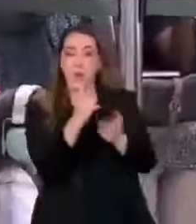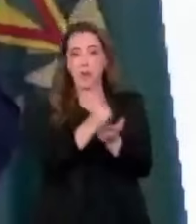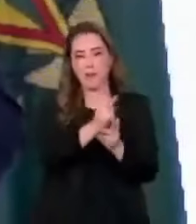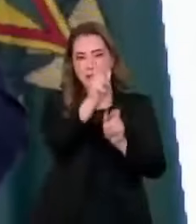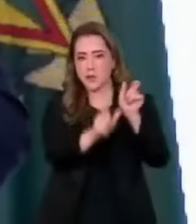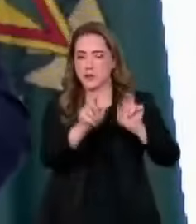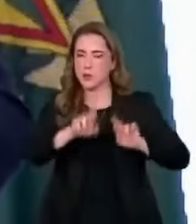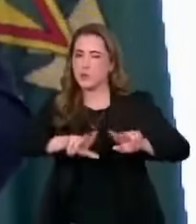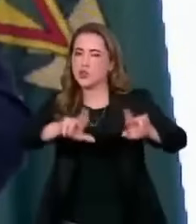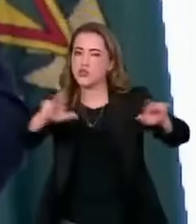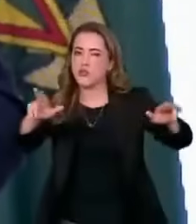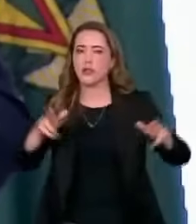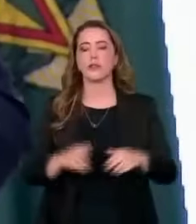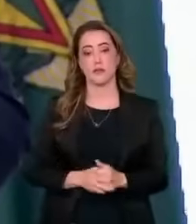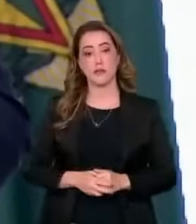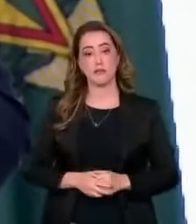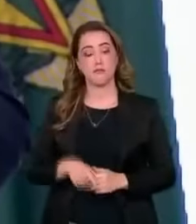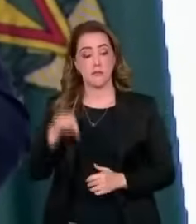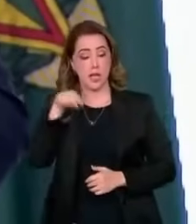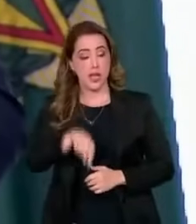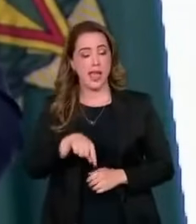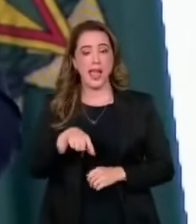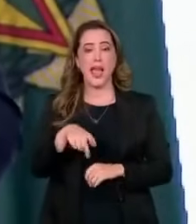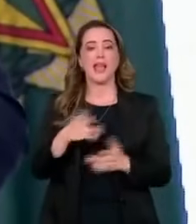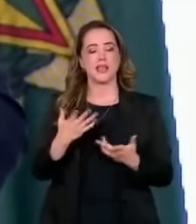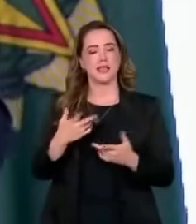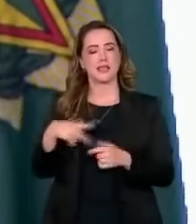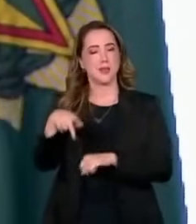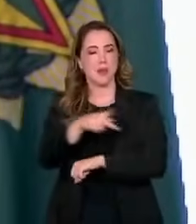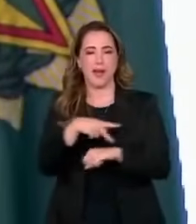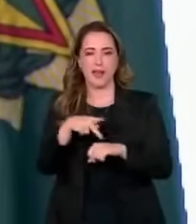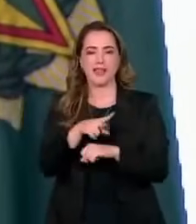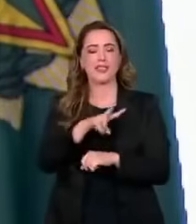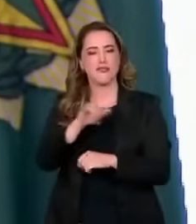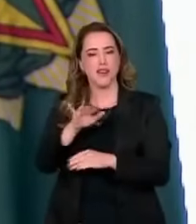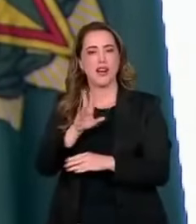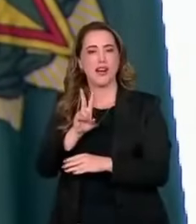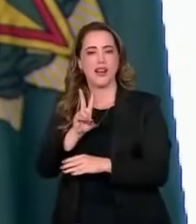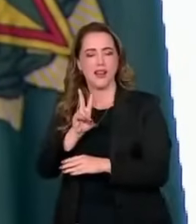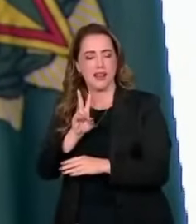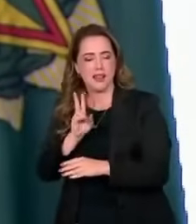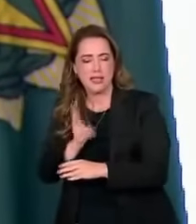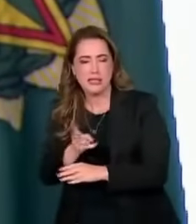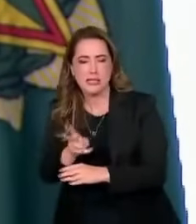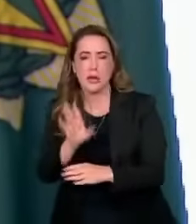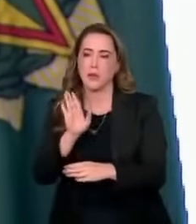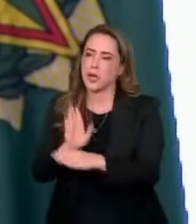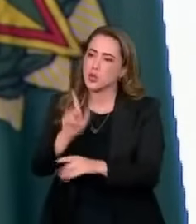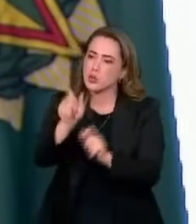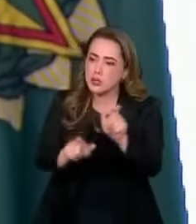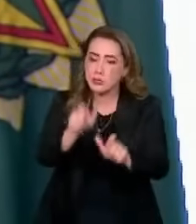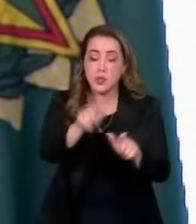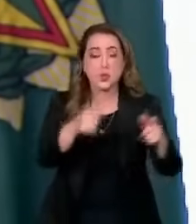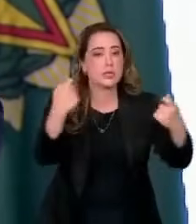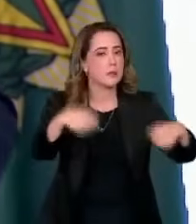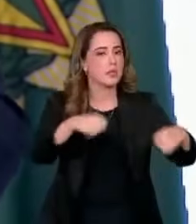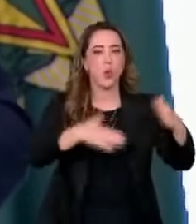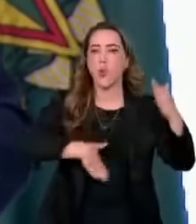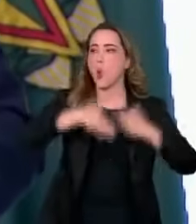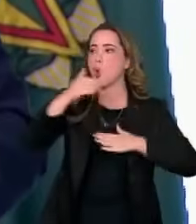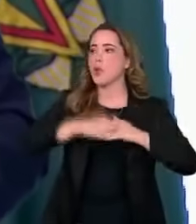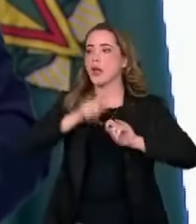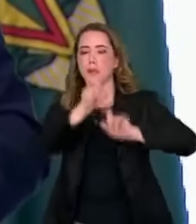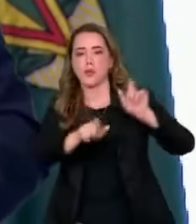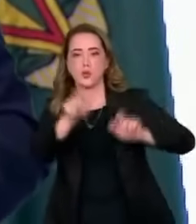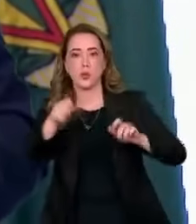Esse país não deixará de estender a mão a quem quer que seja, a quem quer que